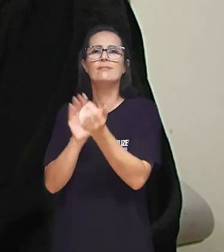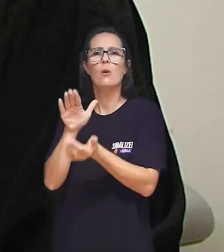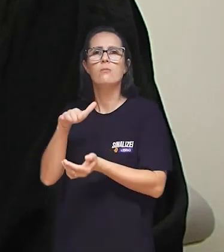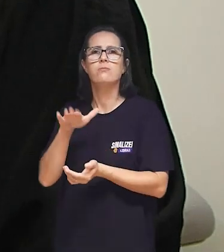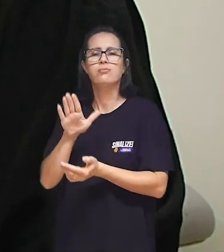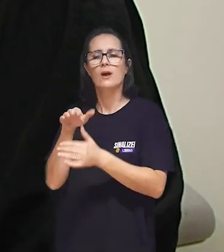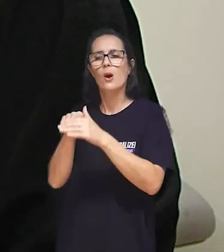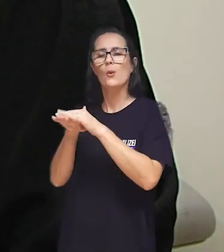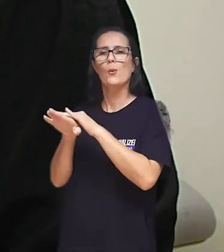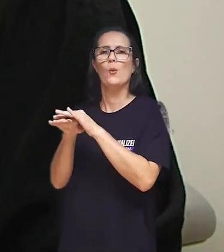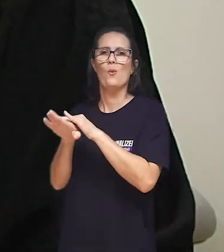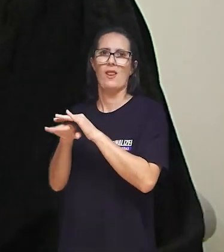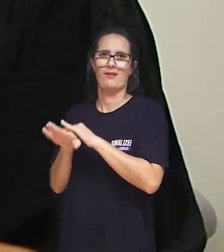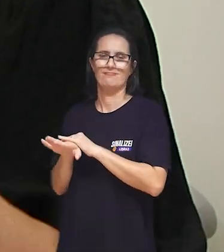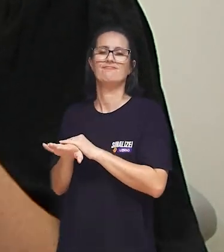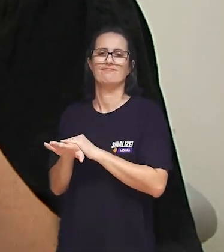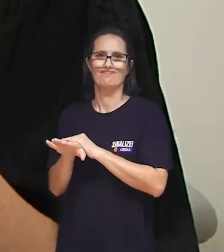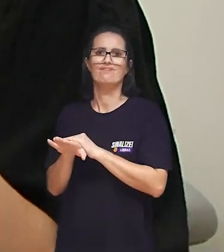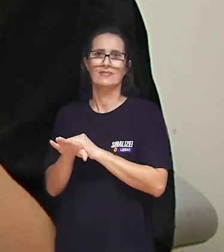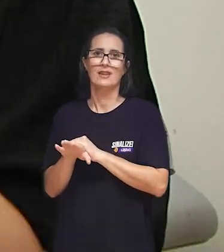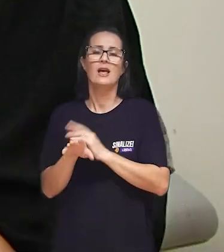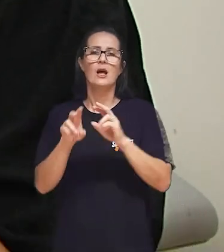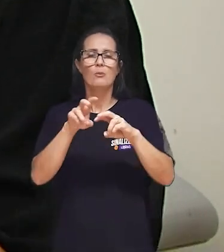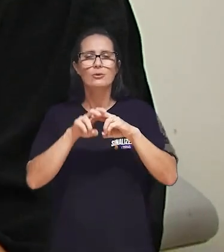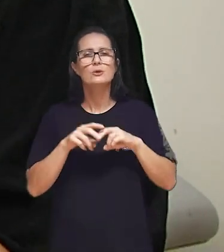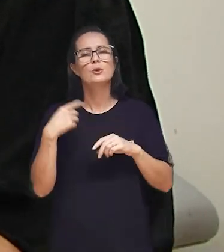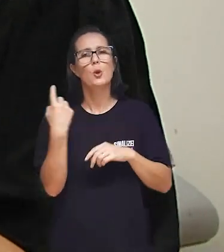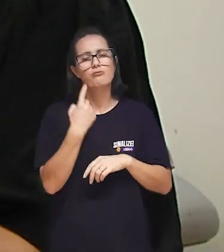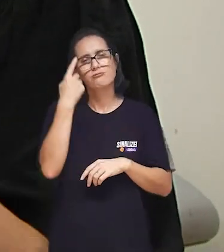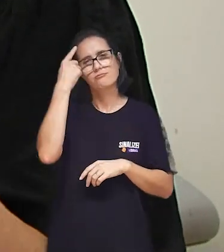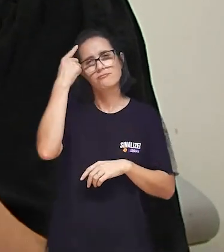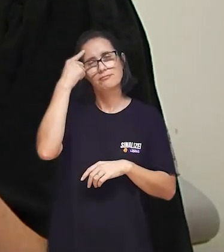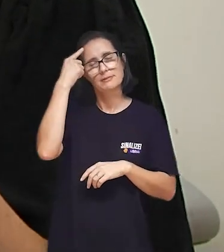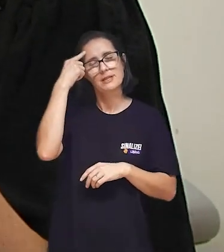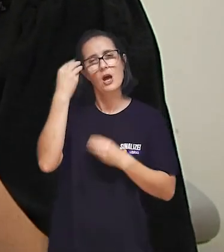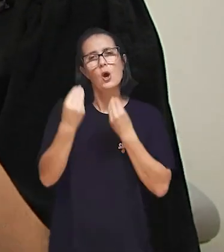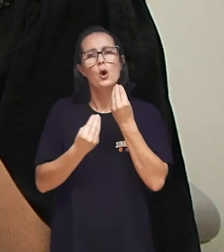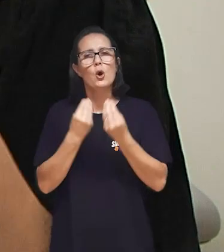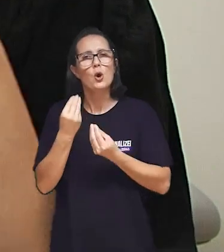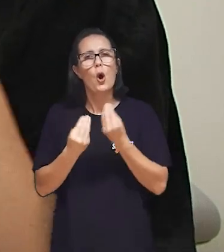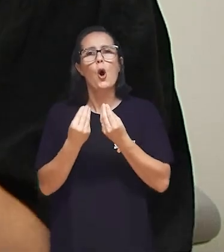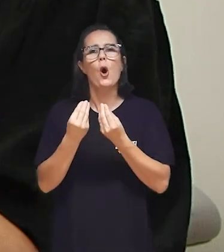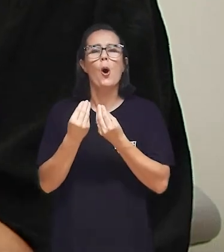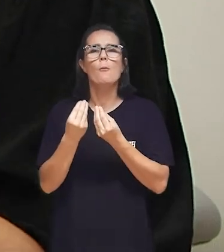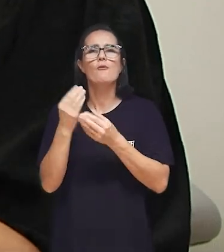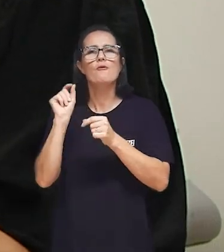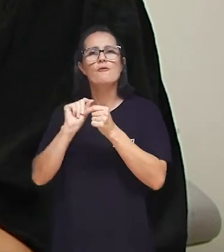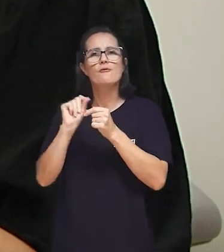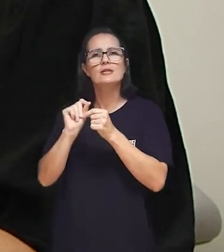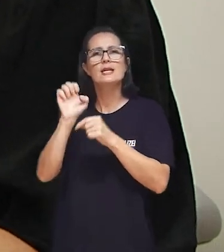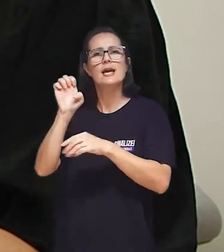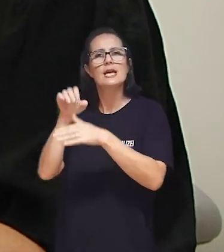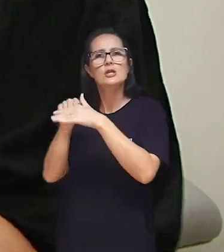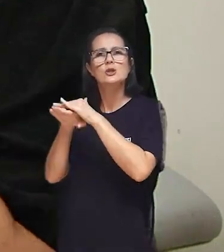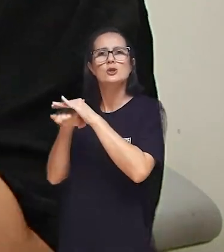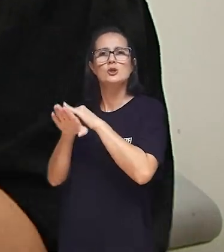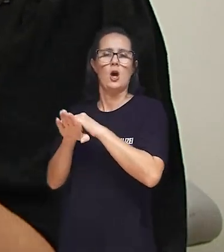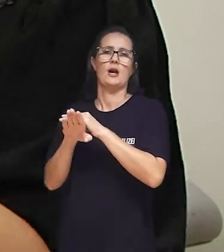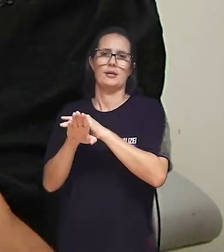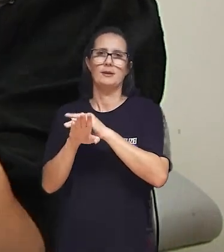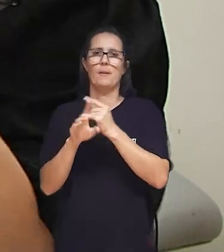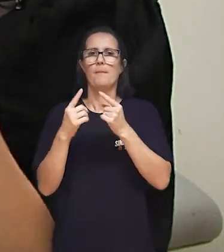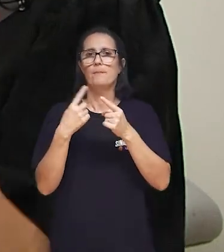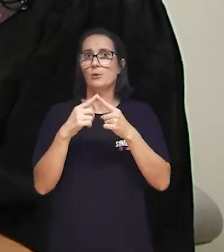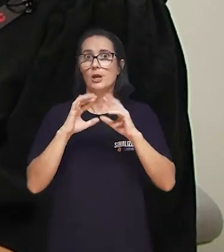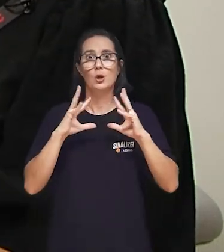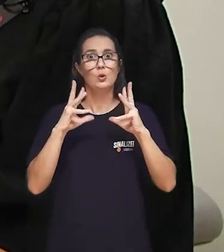é dessa forma que nós trabalhamos, pensando na manutenção dos estoques, que são voltadas todas as ações do Hemosc, como um